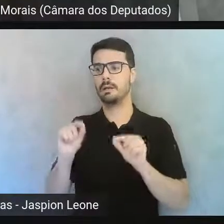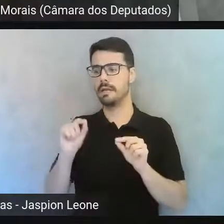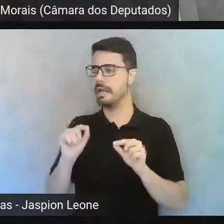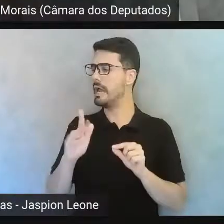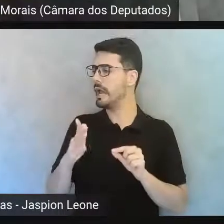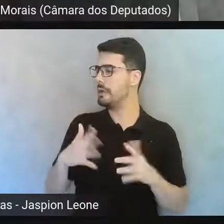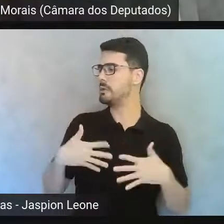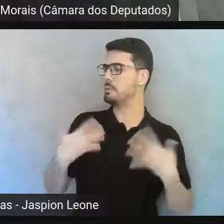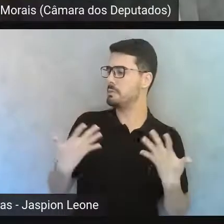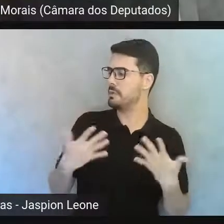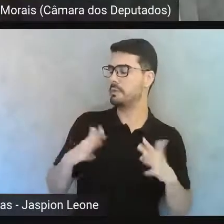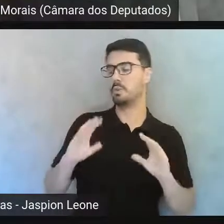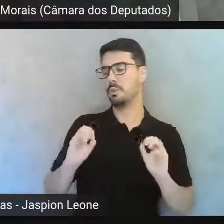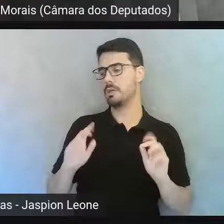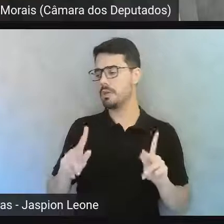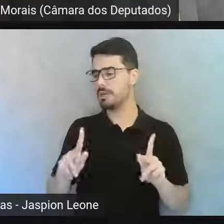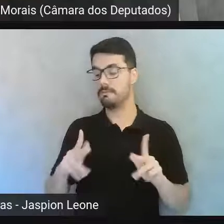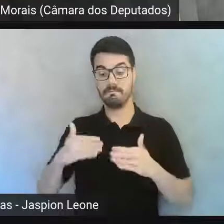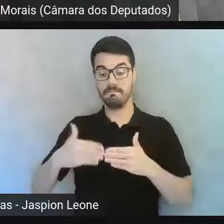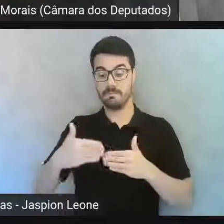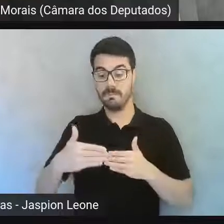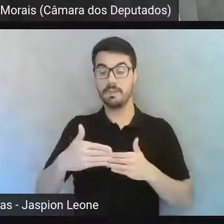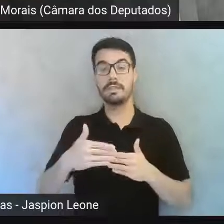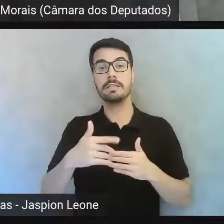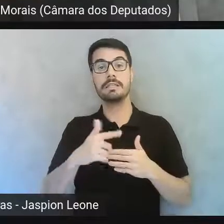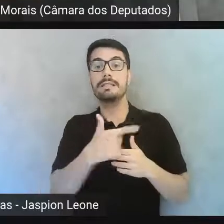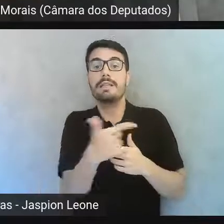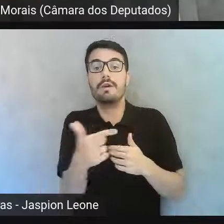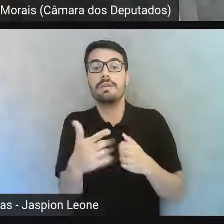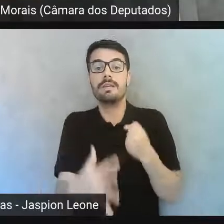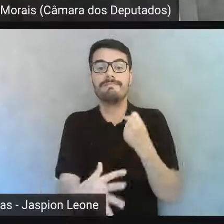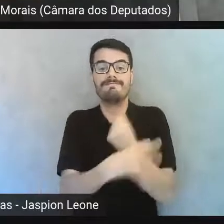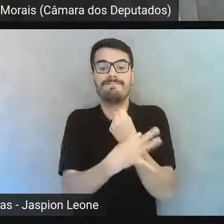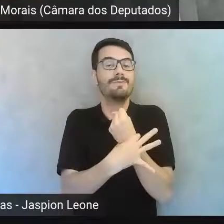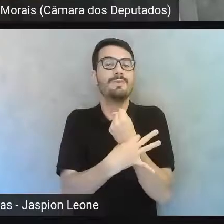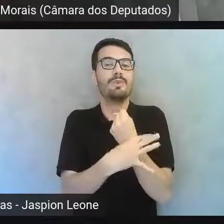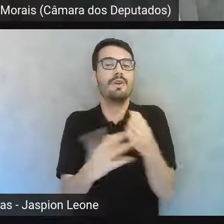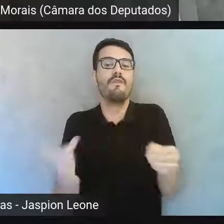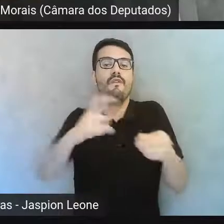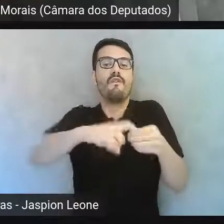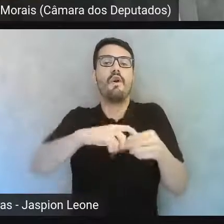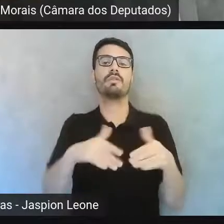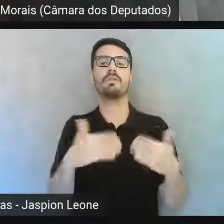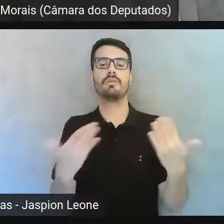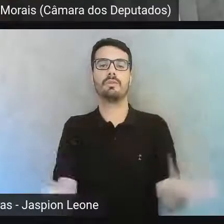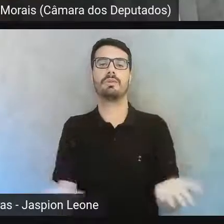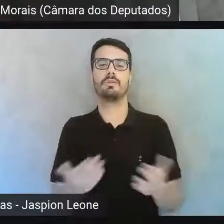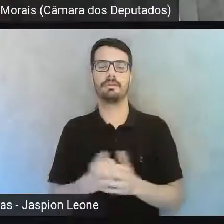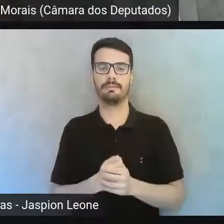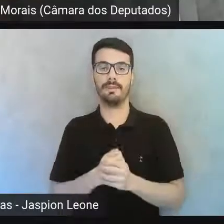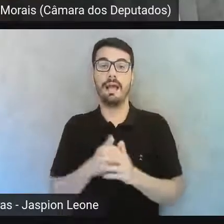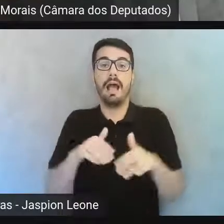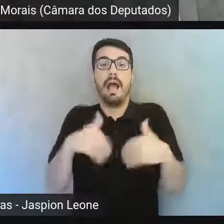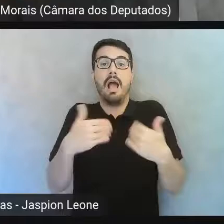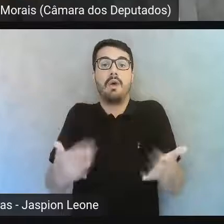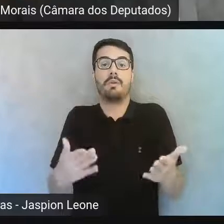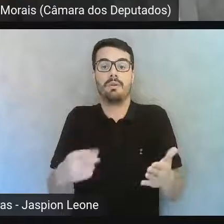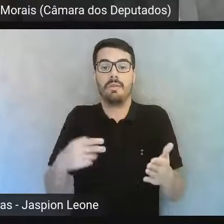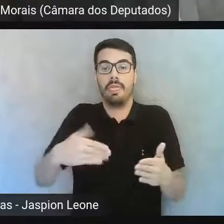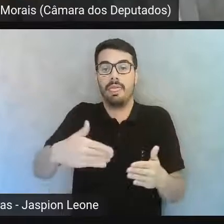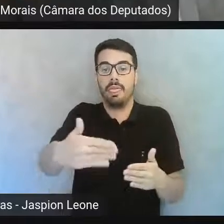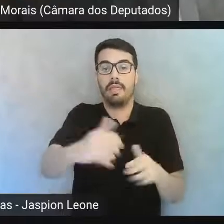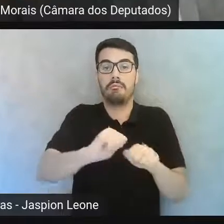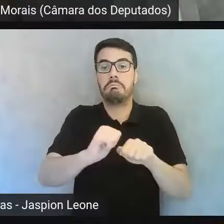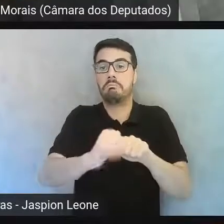dá mais uma incerteza da volta. Já não é nem mais incerteza até quando vai durar propriamente dito. Hoje a gente